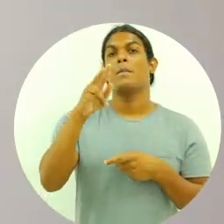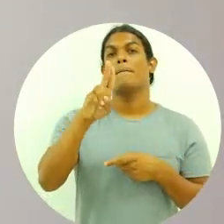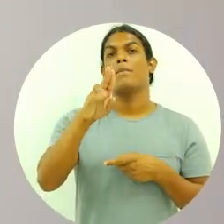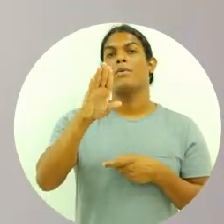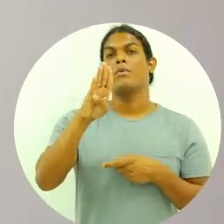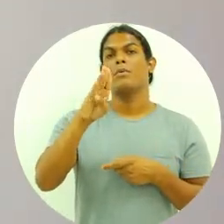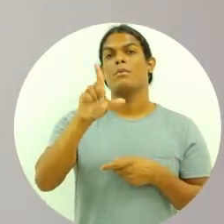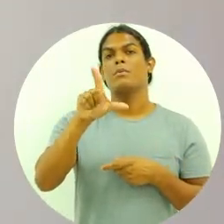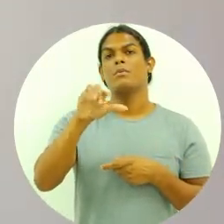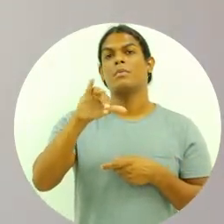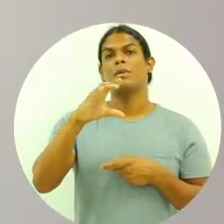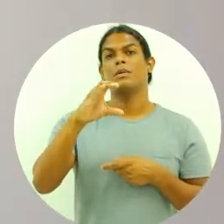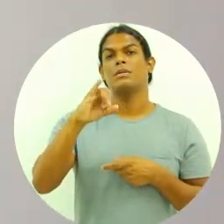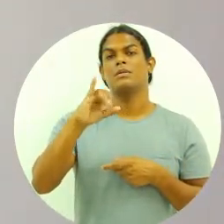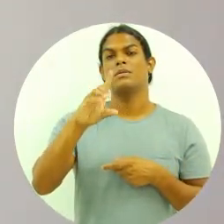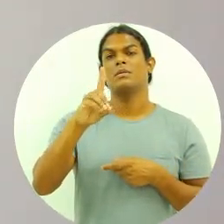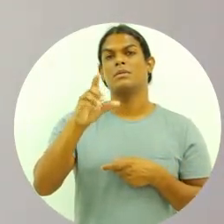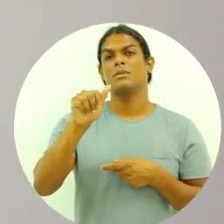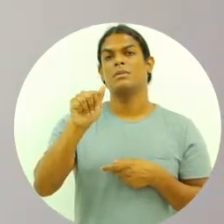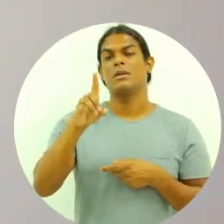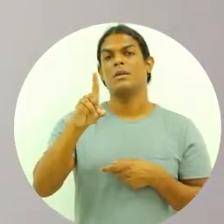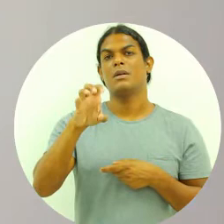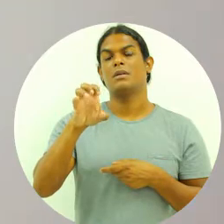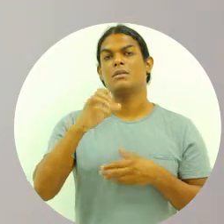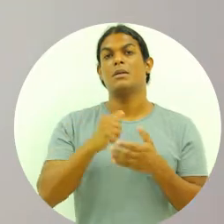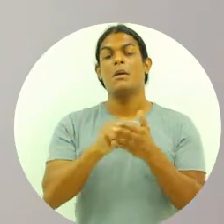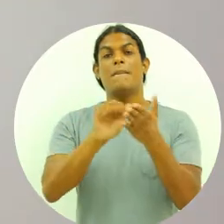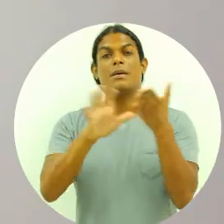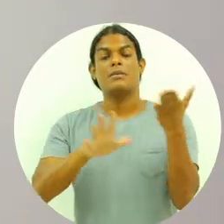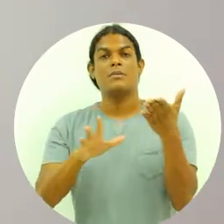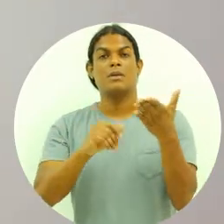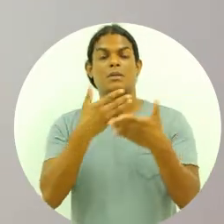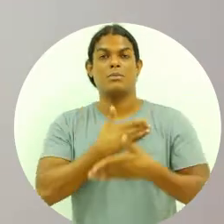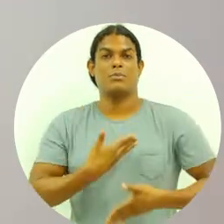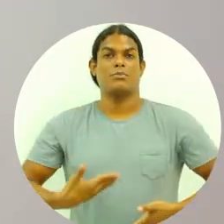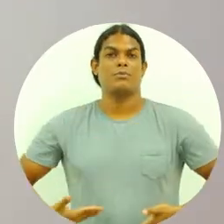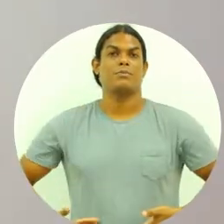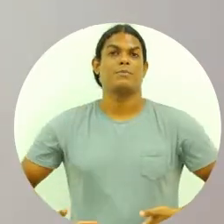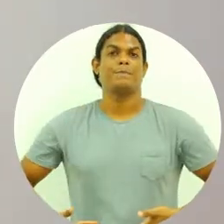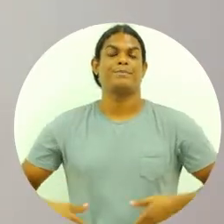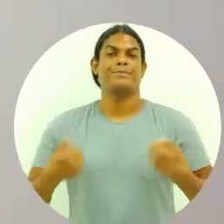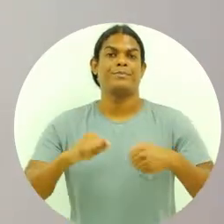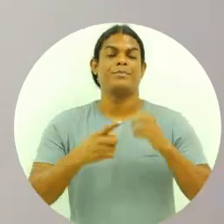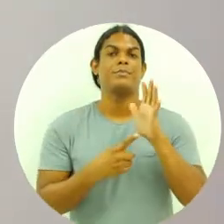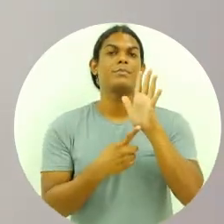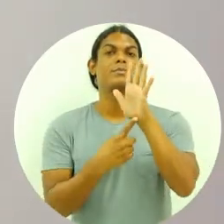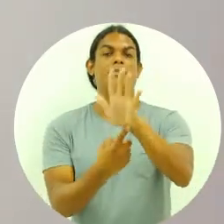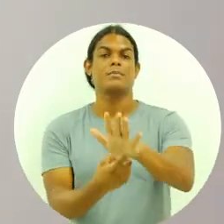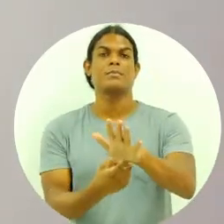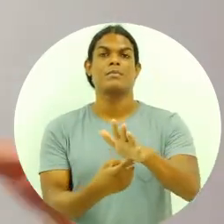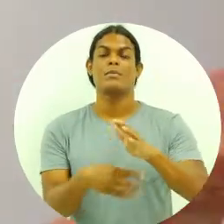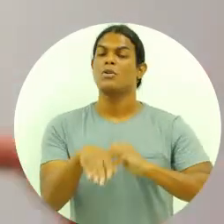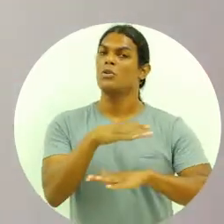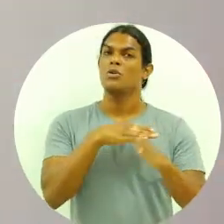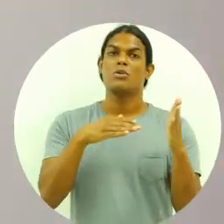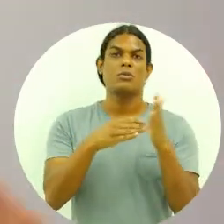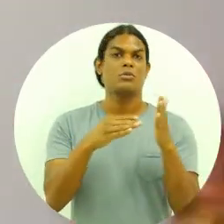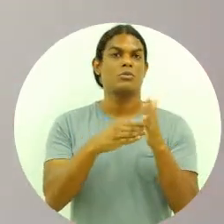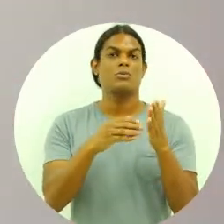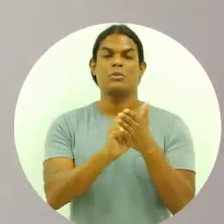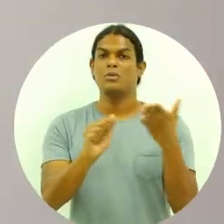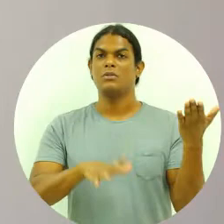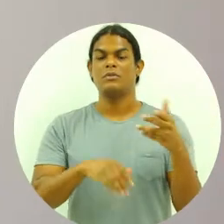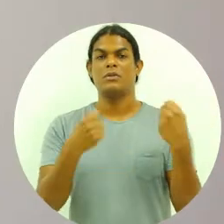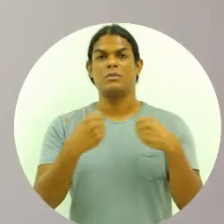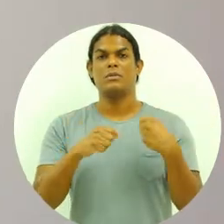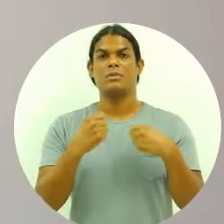público ele tenha eficácia, ele precisa ser divulgado. Então, todo ato vai ensejar publicidade